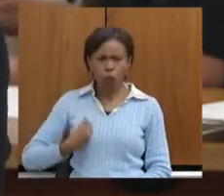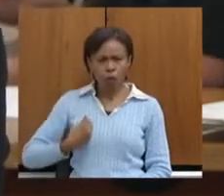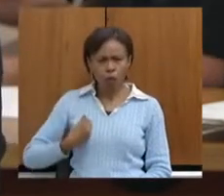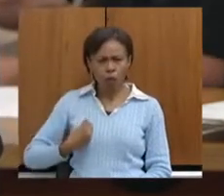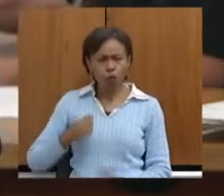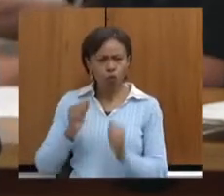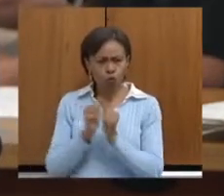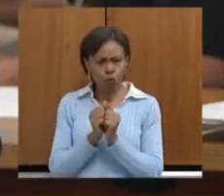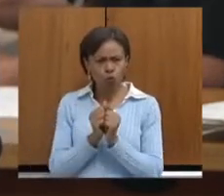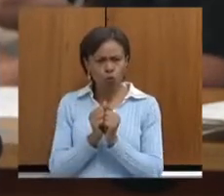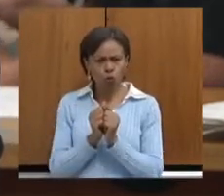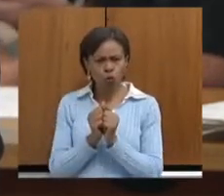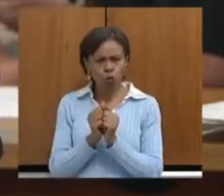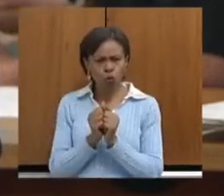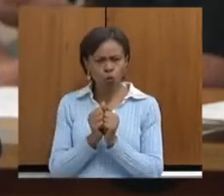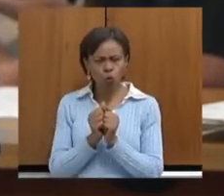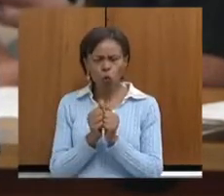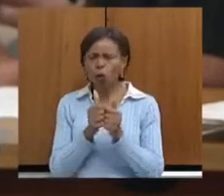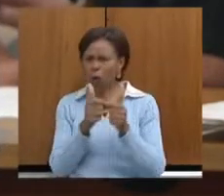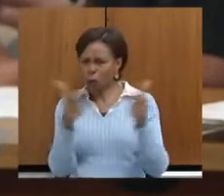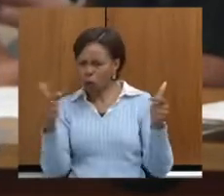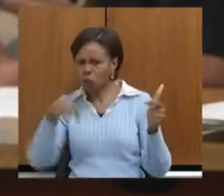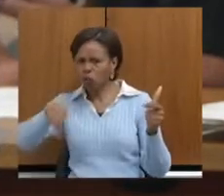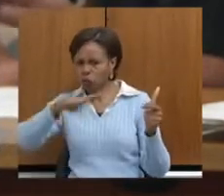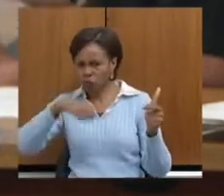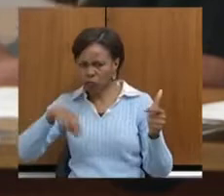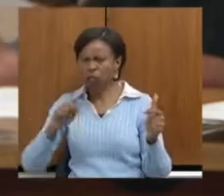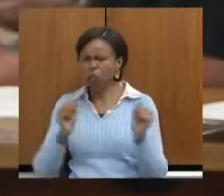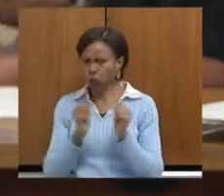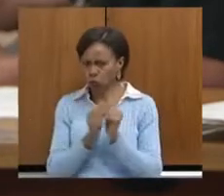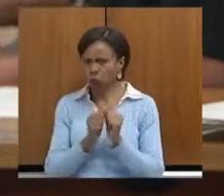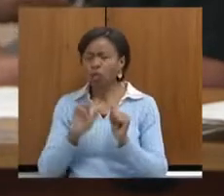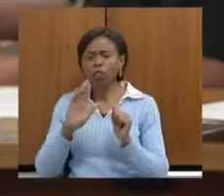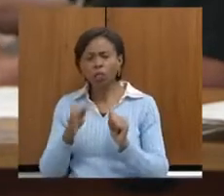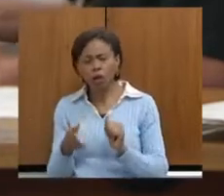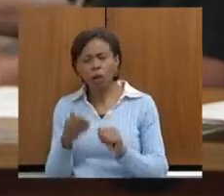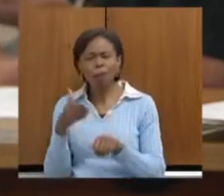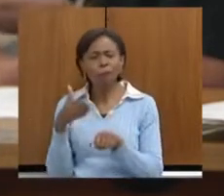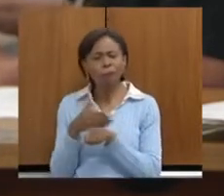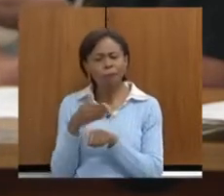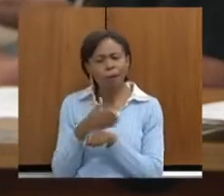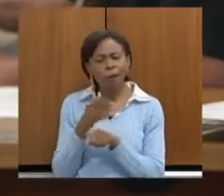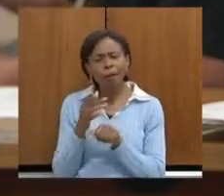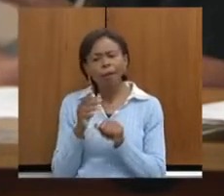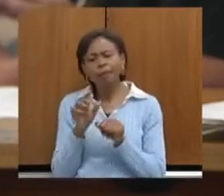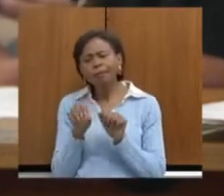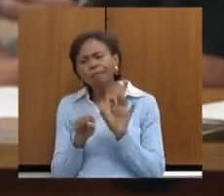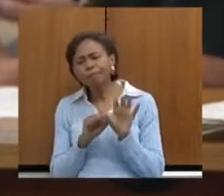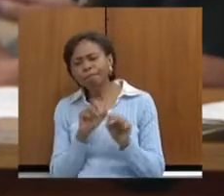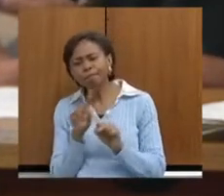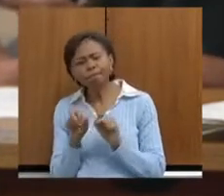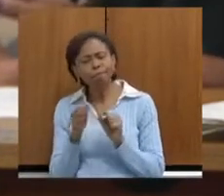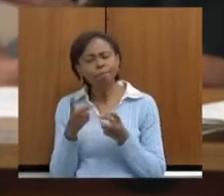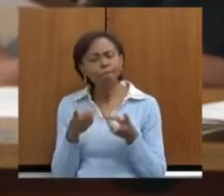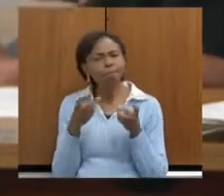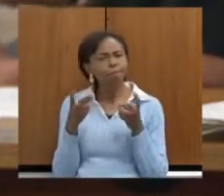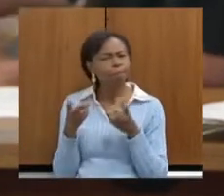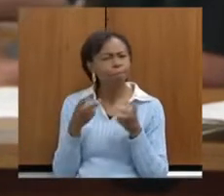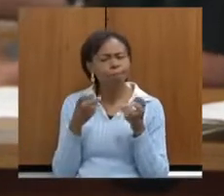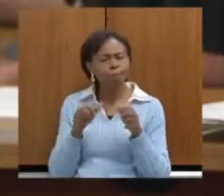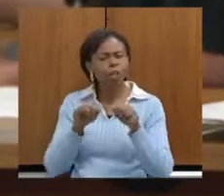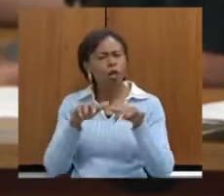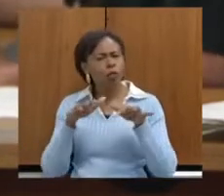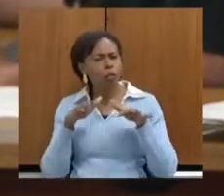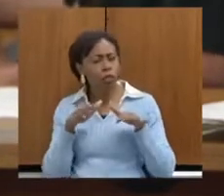com muitos de vocês aqui de diversos momentos de escuta audiências onde